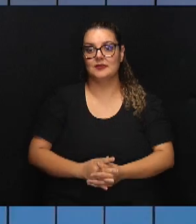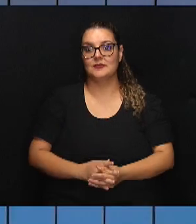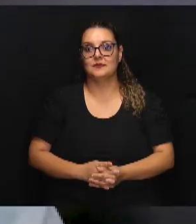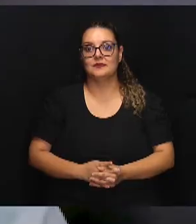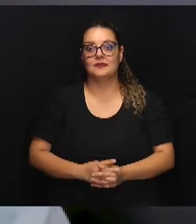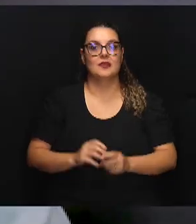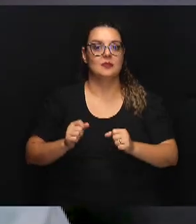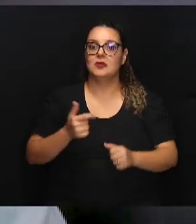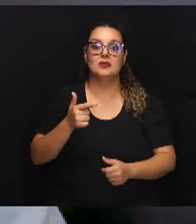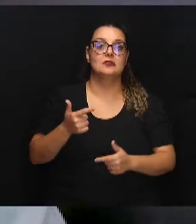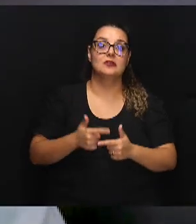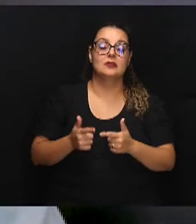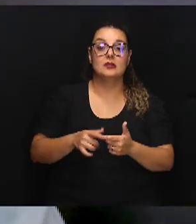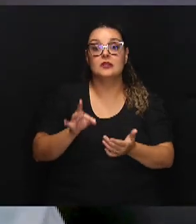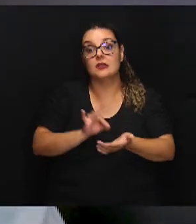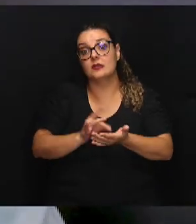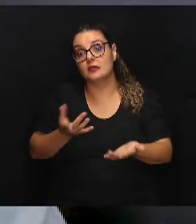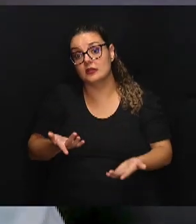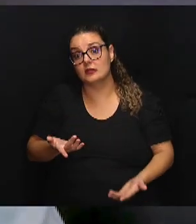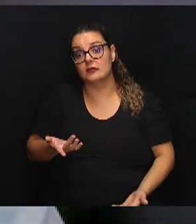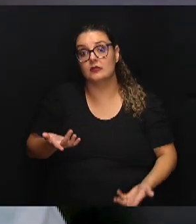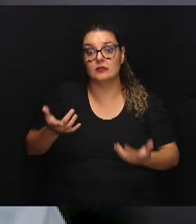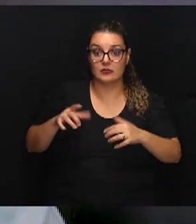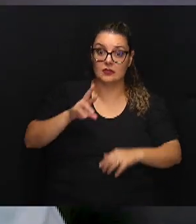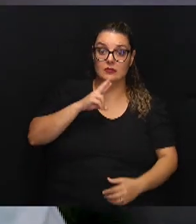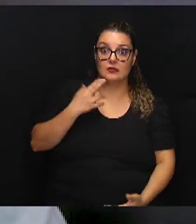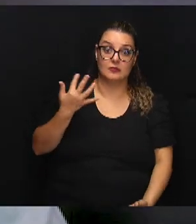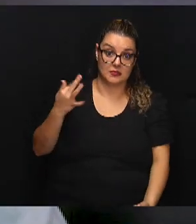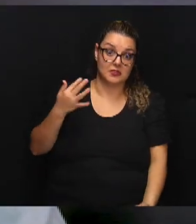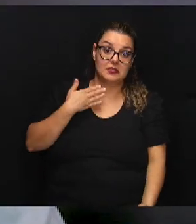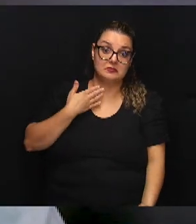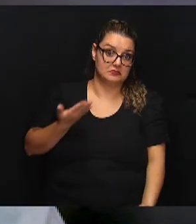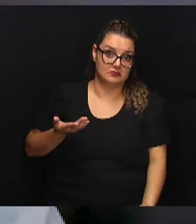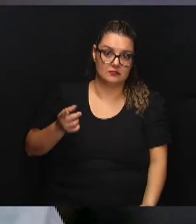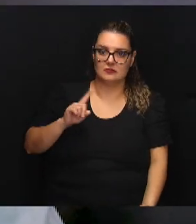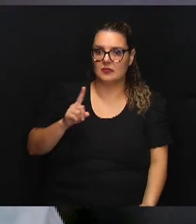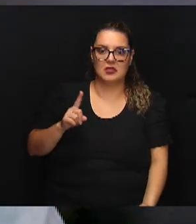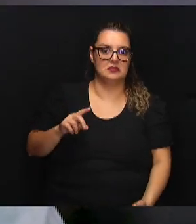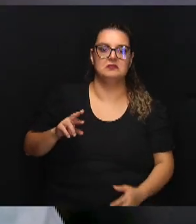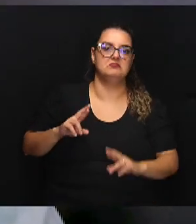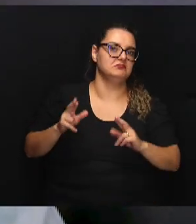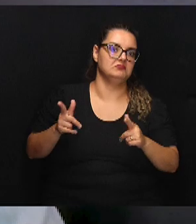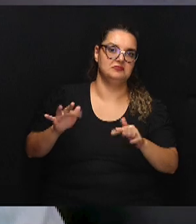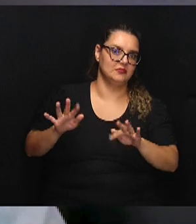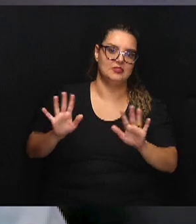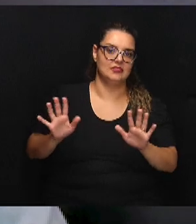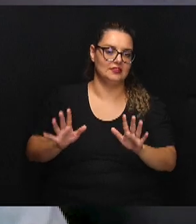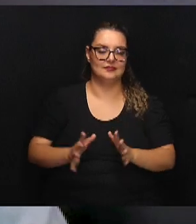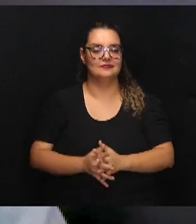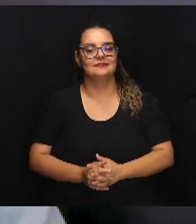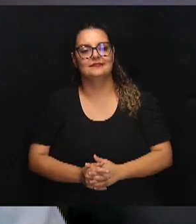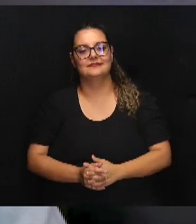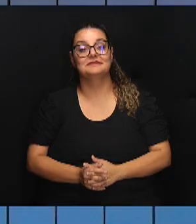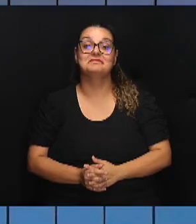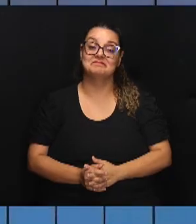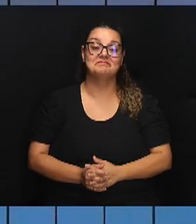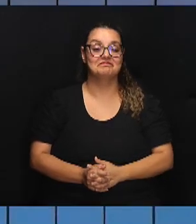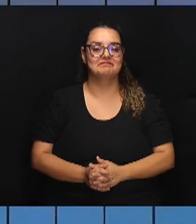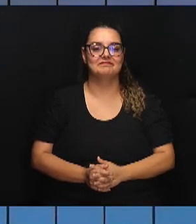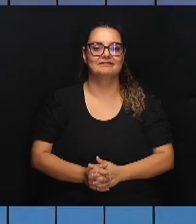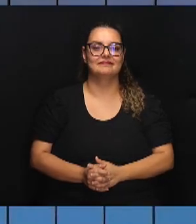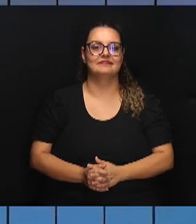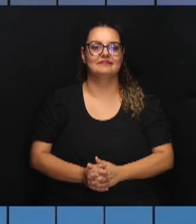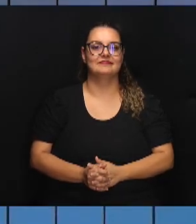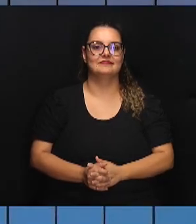Pode, não tem problema. É que, na verdade, às vezes a pessoa não vai querer tomar porque está doendo, né? Mas não que isso vai fazer diferença no final. Doutor, e